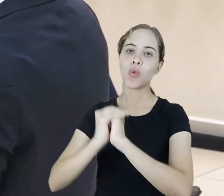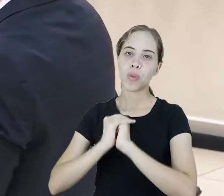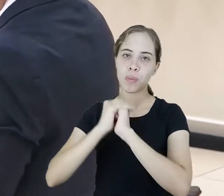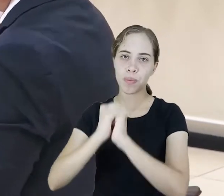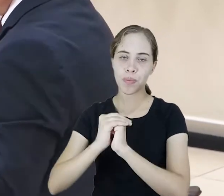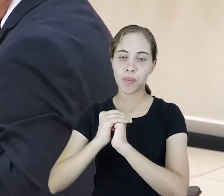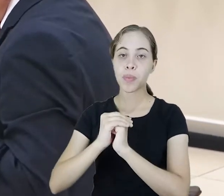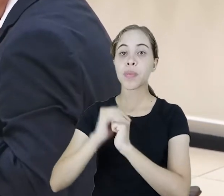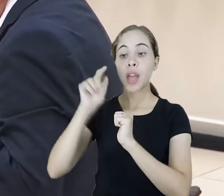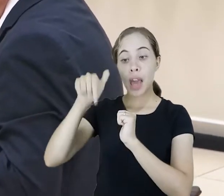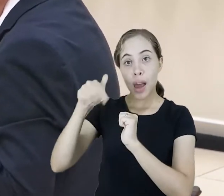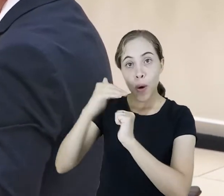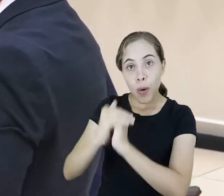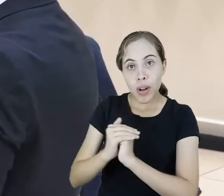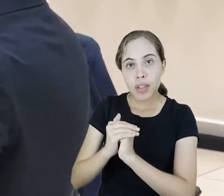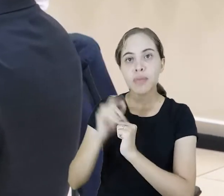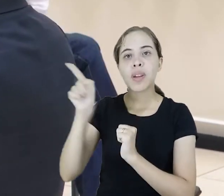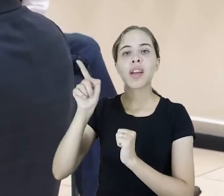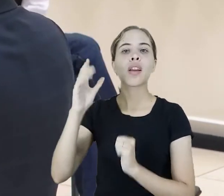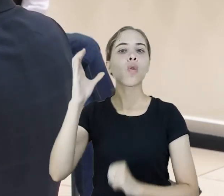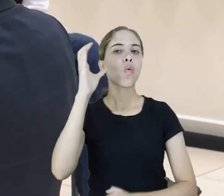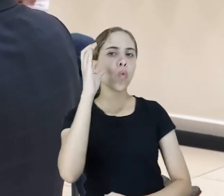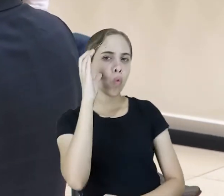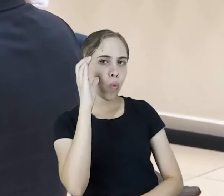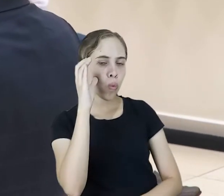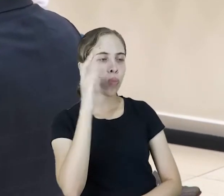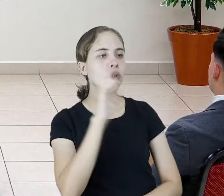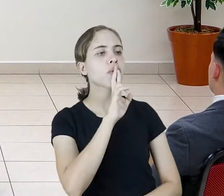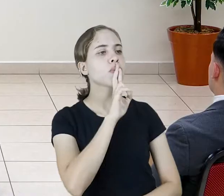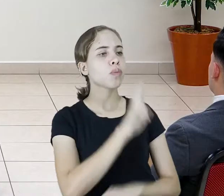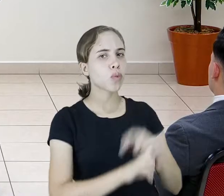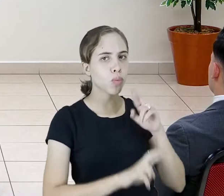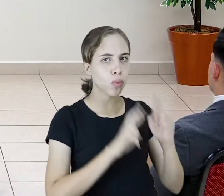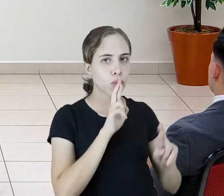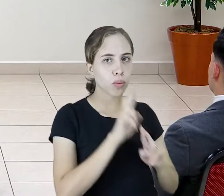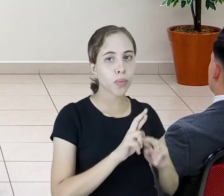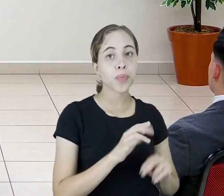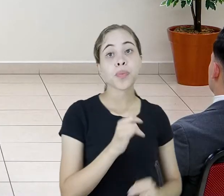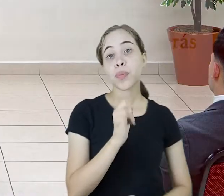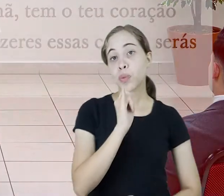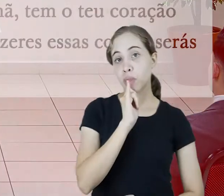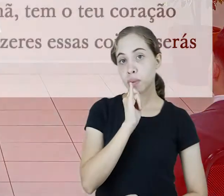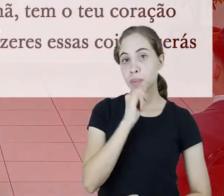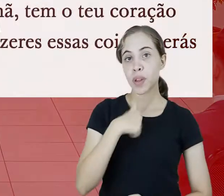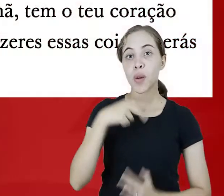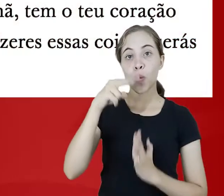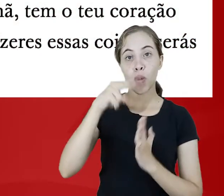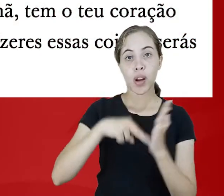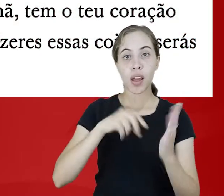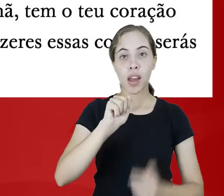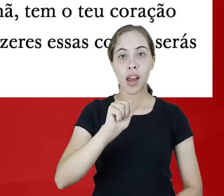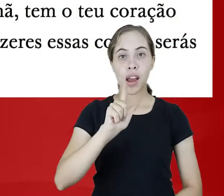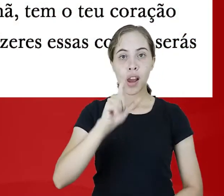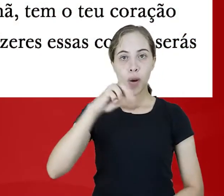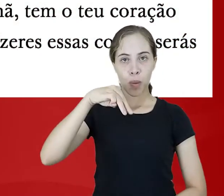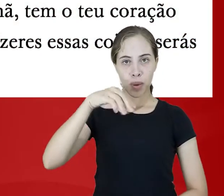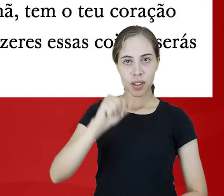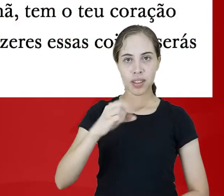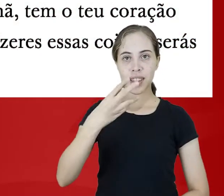Ele ouve nossas orações e as responde. Por exemplo, quando li Alma 37,